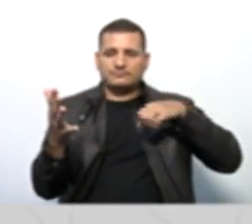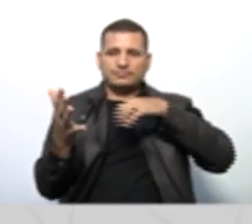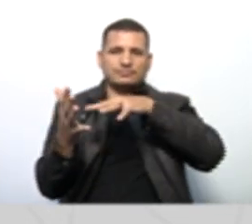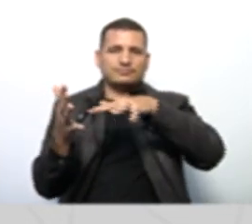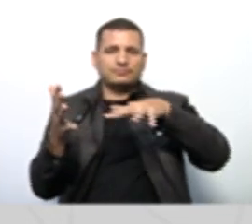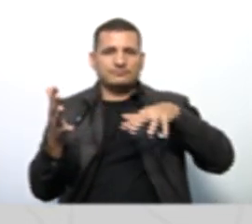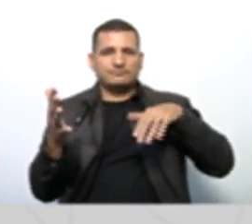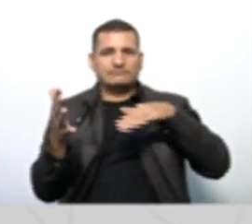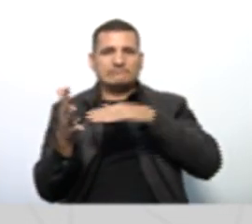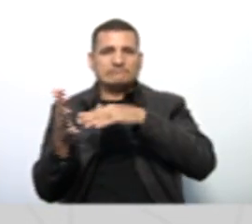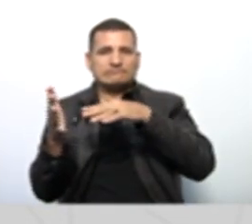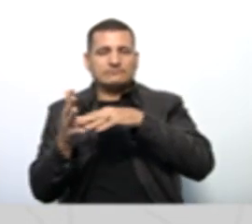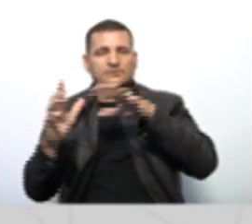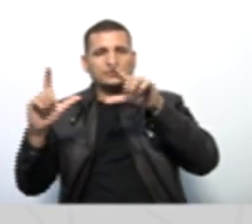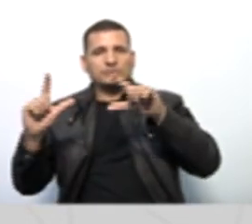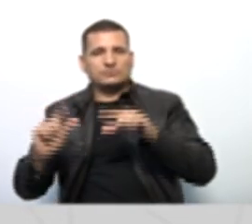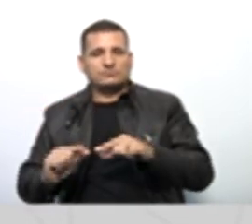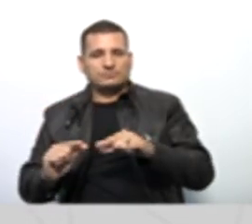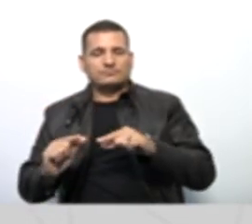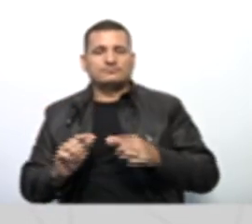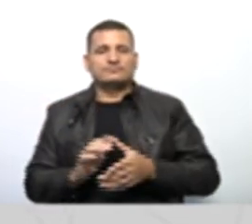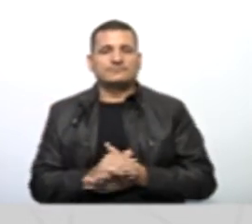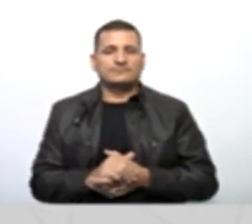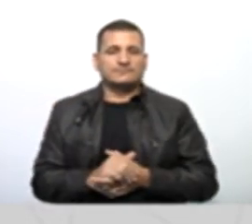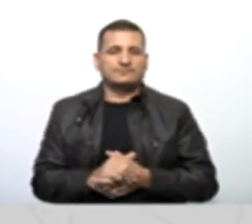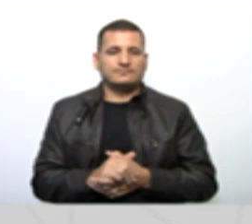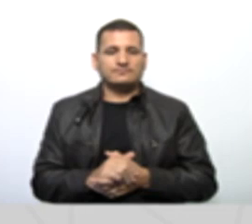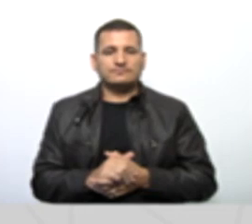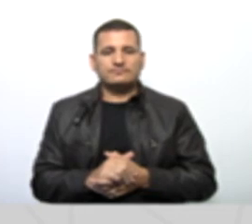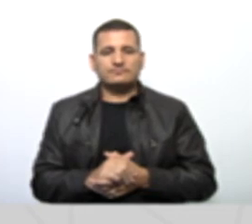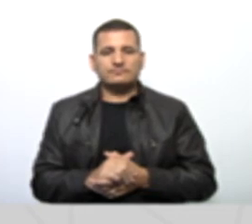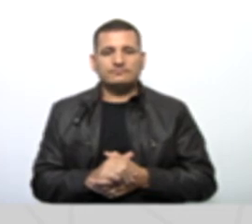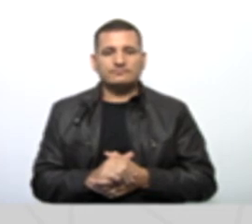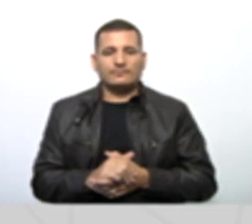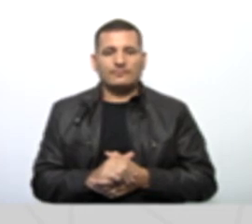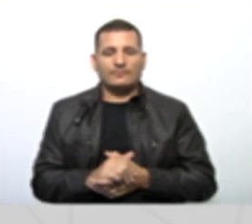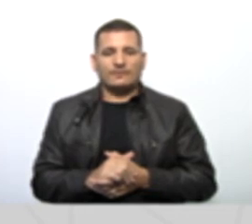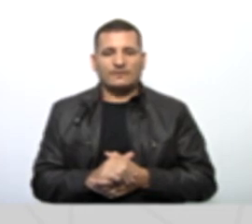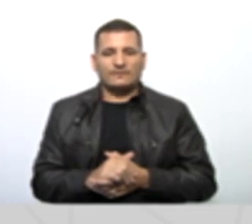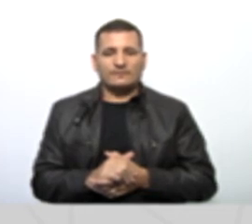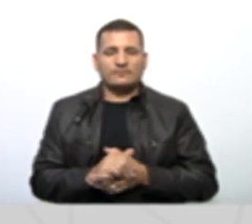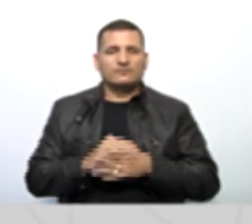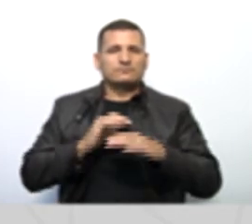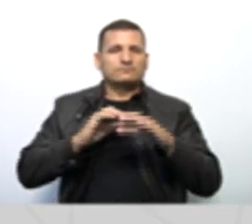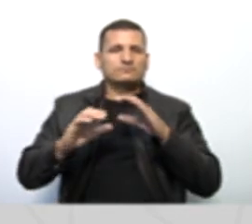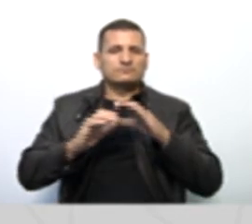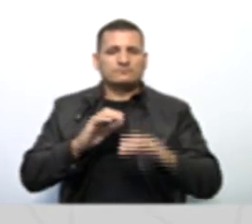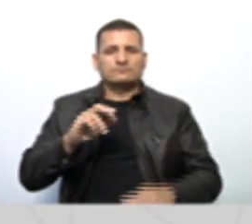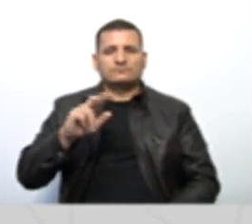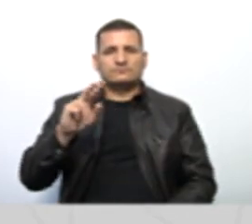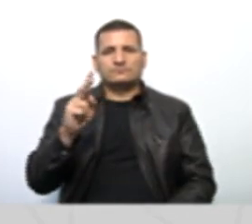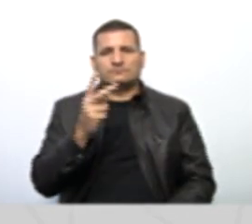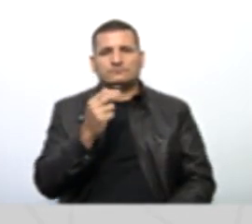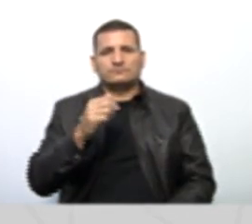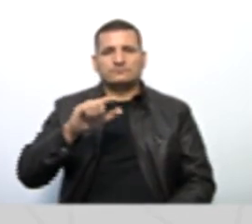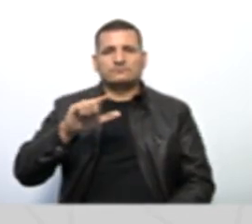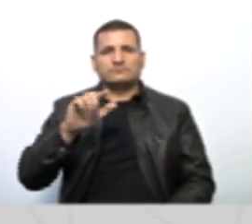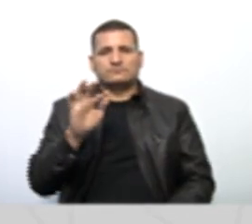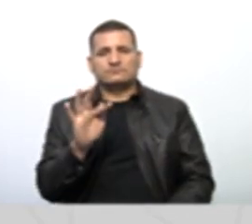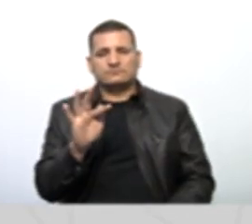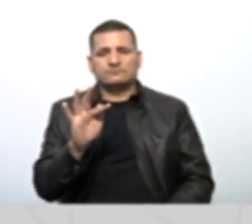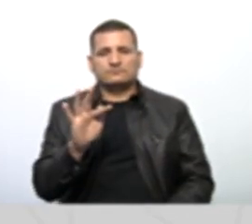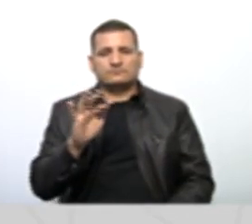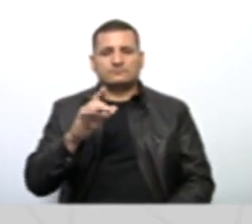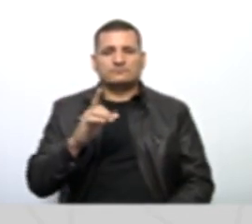sinal diminui ok uma comunicação pessoal ralf duplex né ou